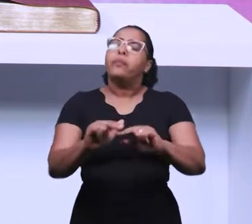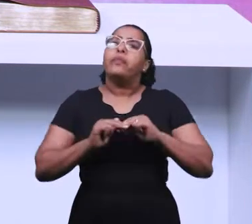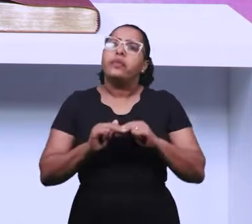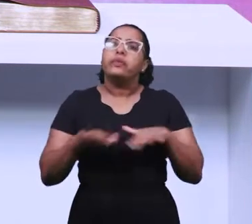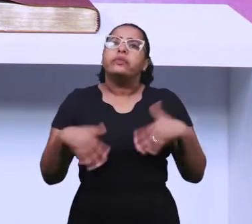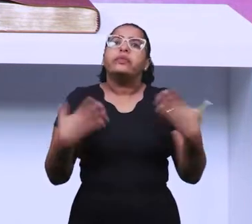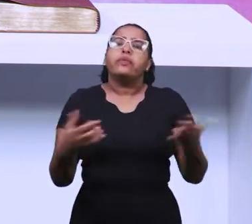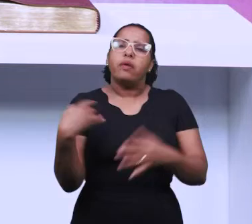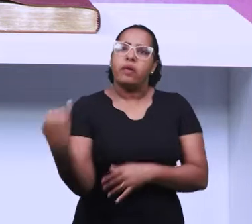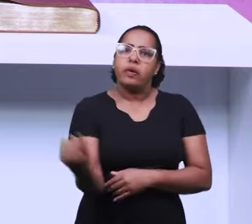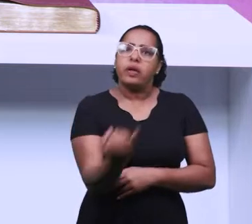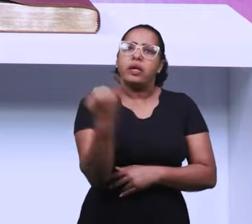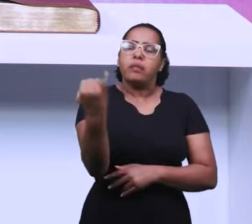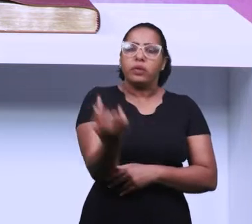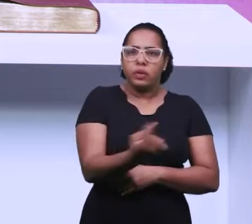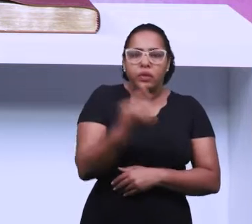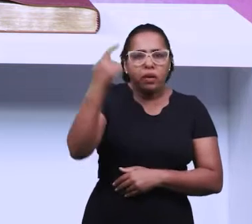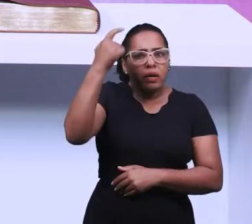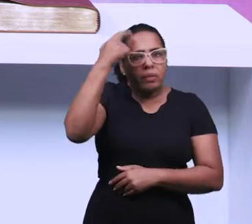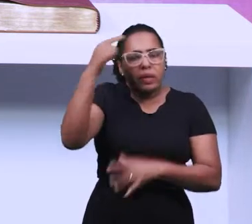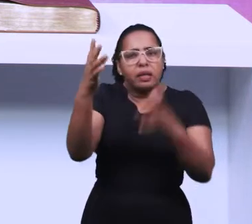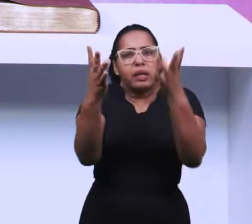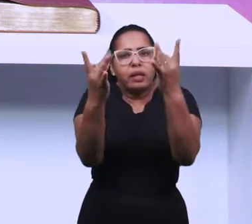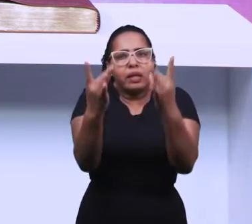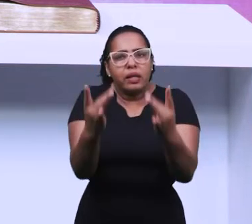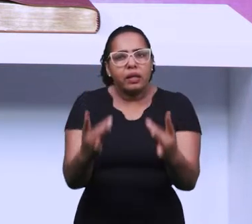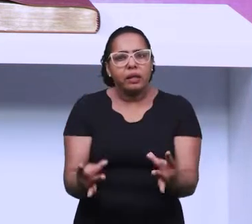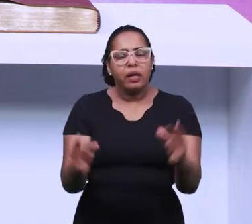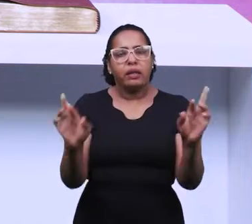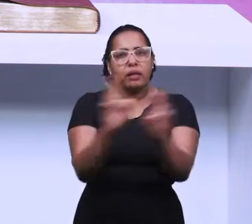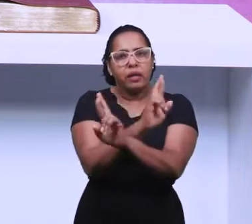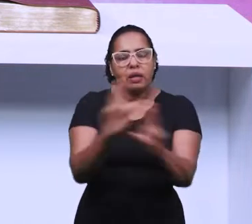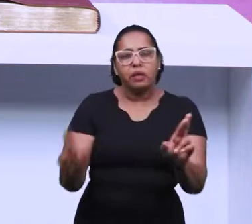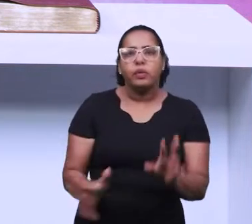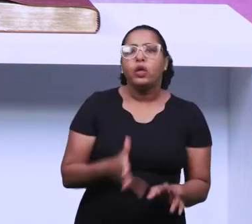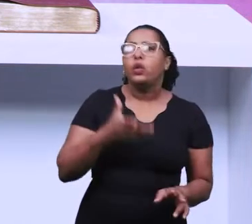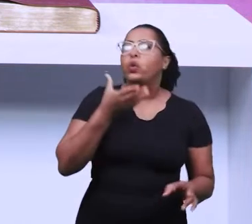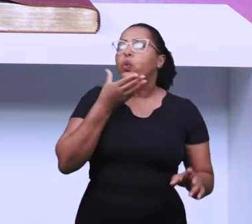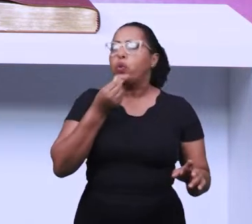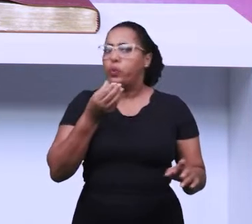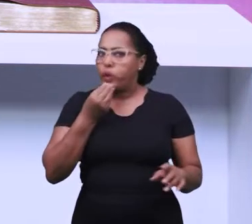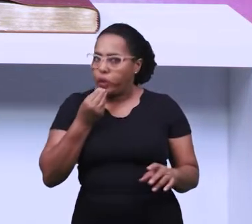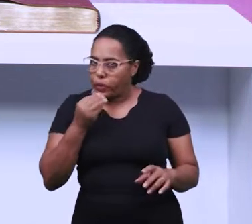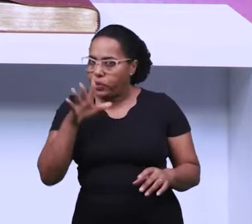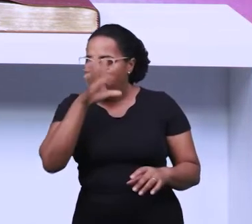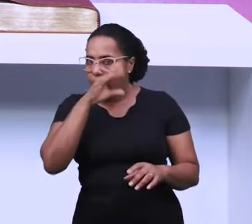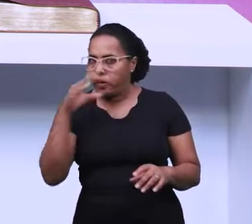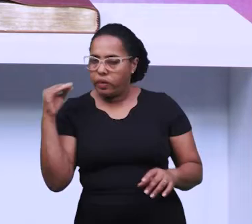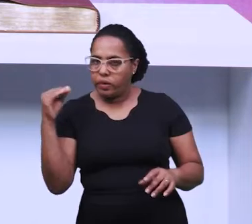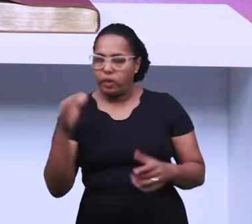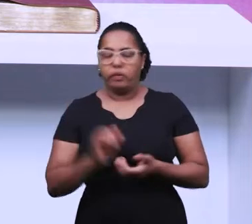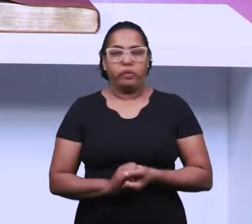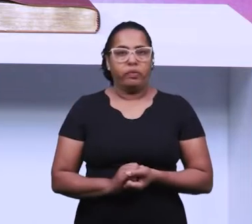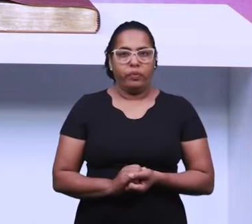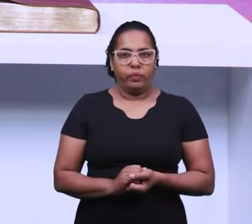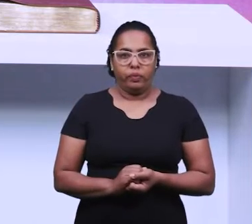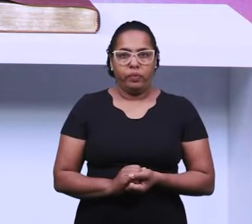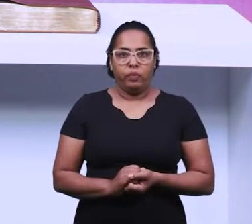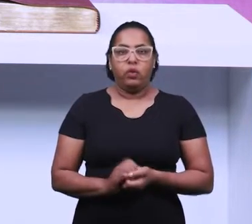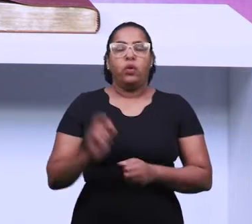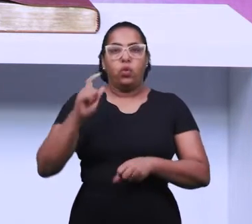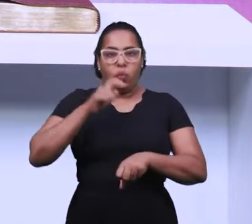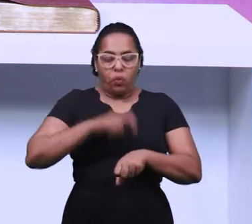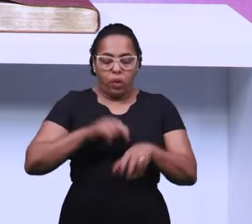que é importante nós pensarmos nesse detalhe em relação aos meninos adolescentes?